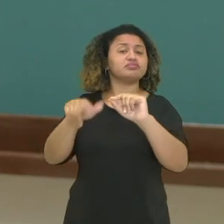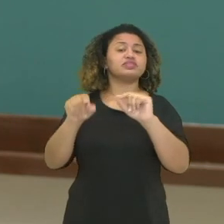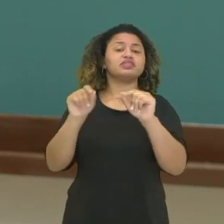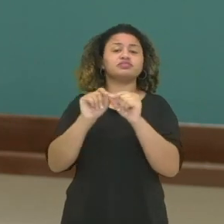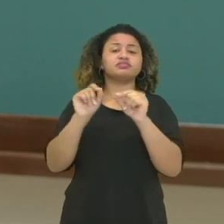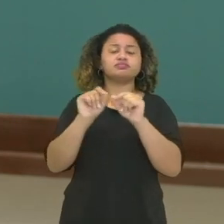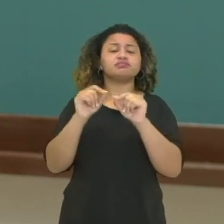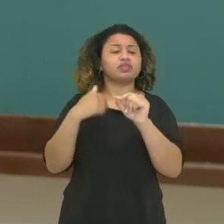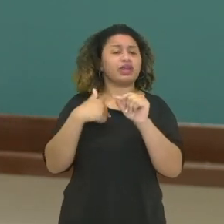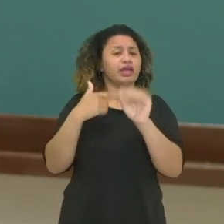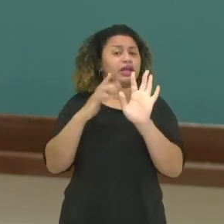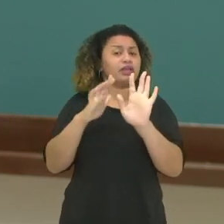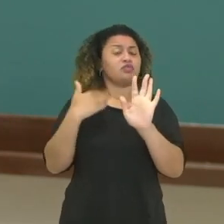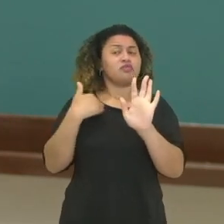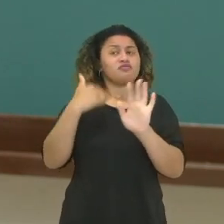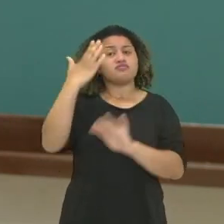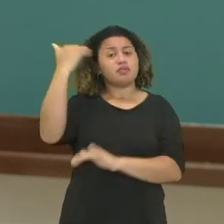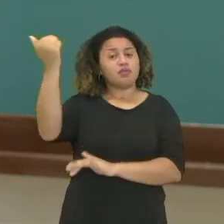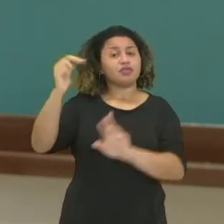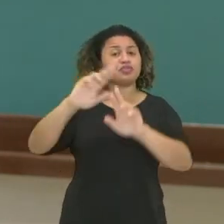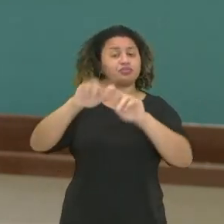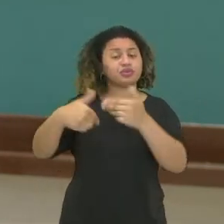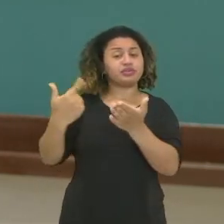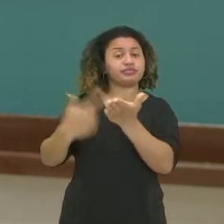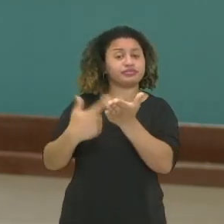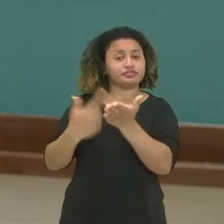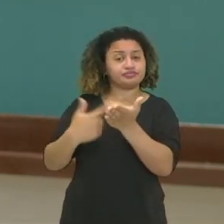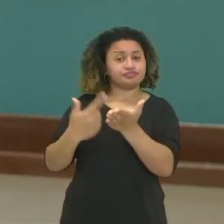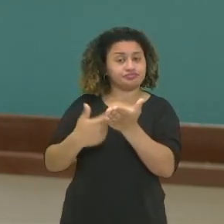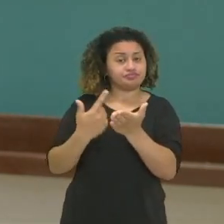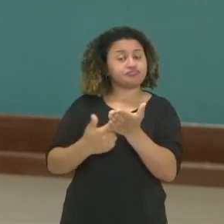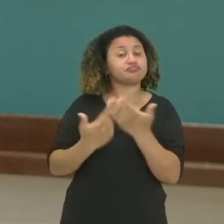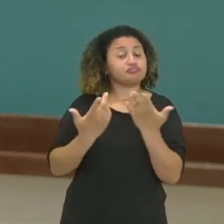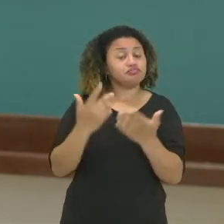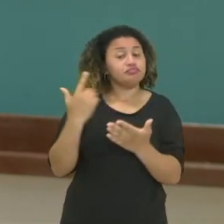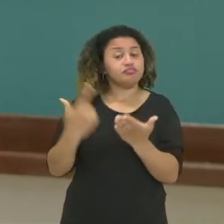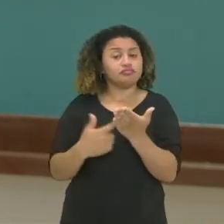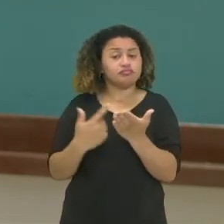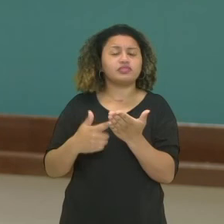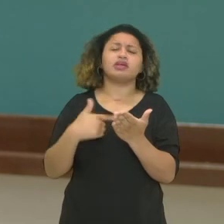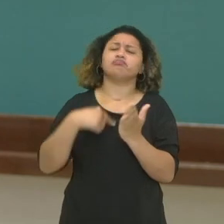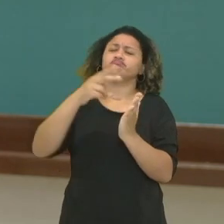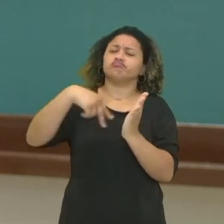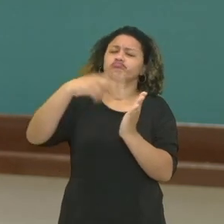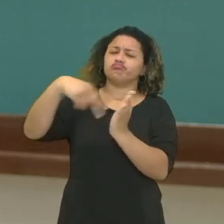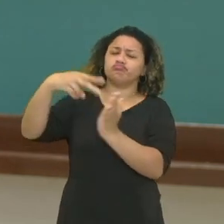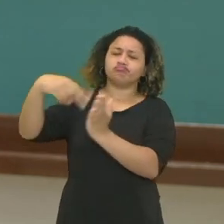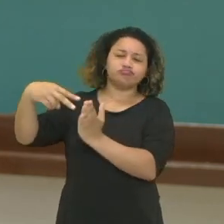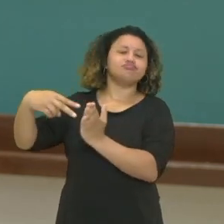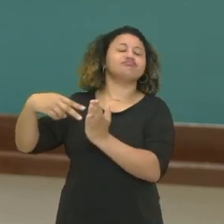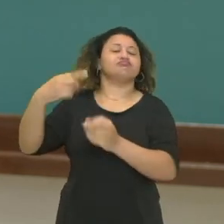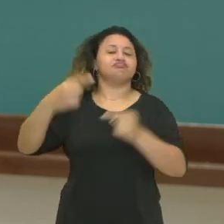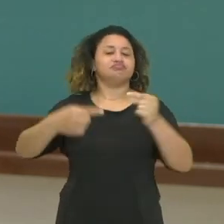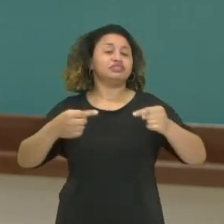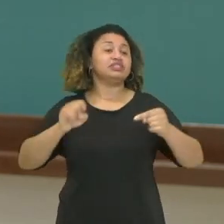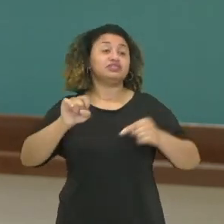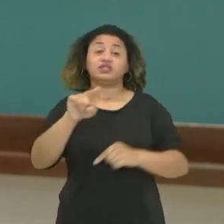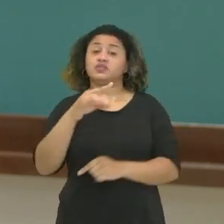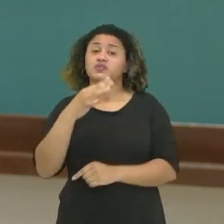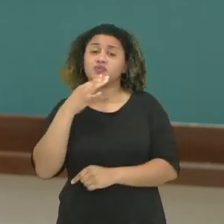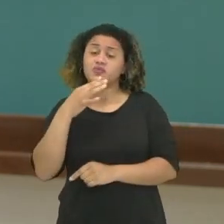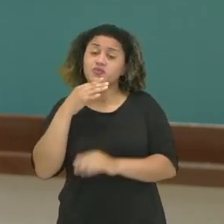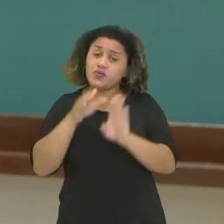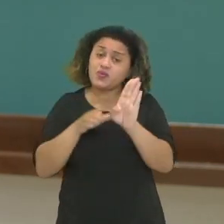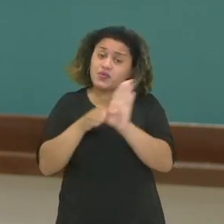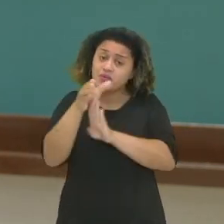notabilizou-se com essa obra. Então, Memórias Póstumas de Brás Cubas é muito lido, muito debatido. Se você não conhece,